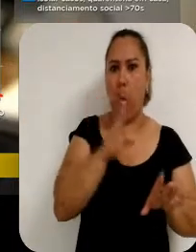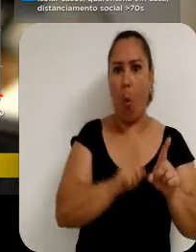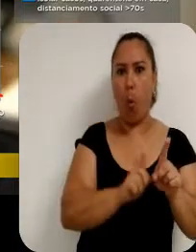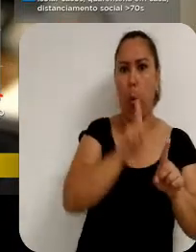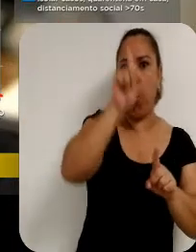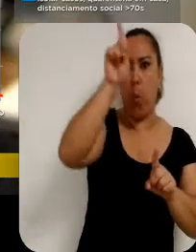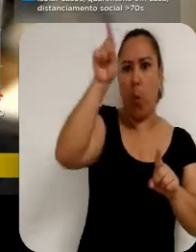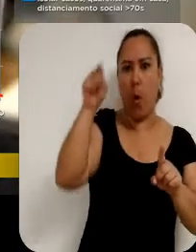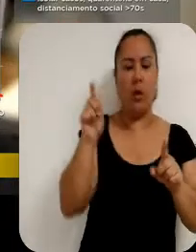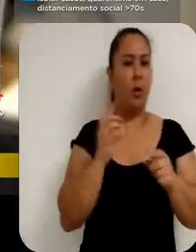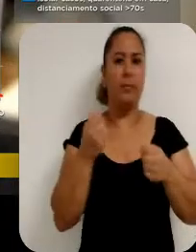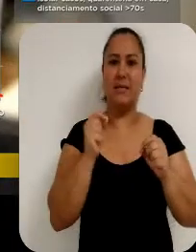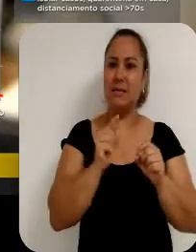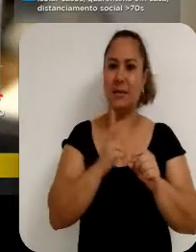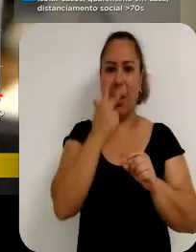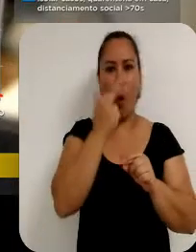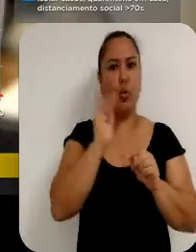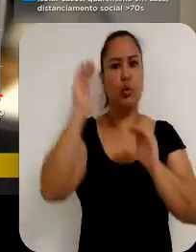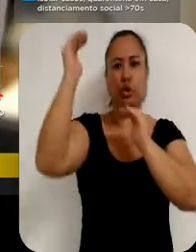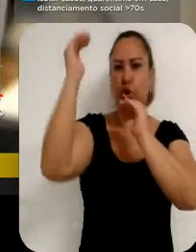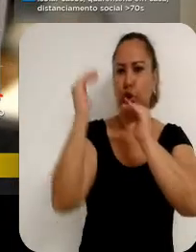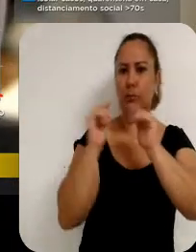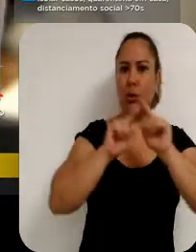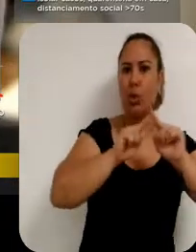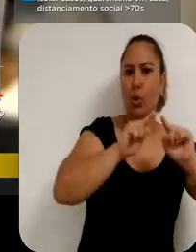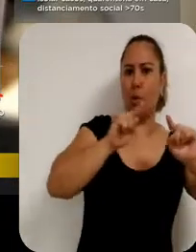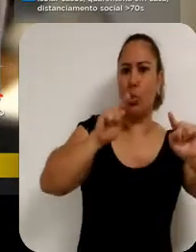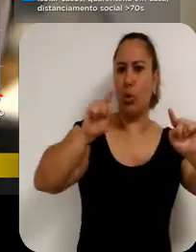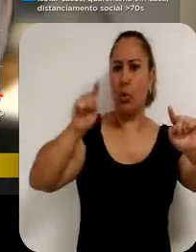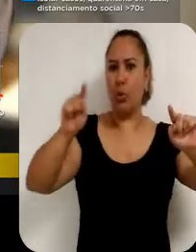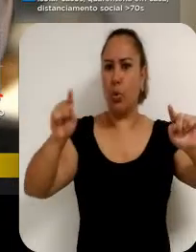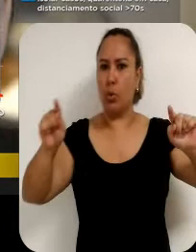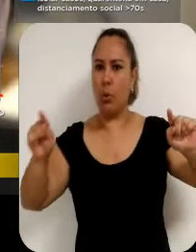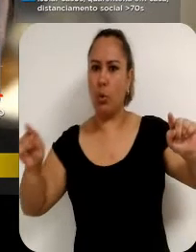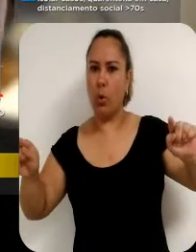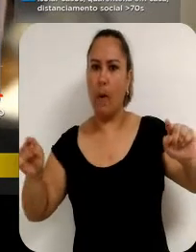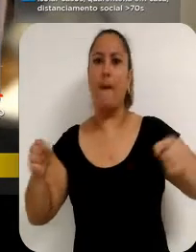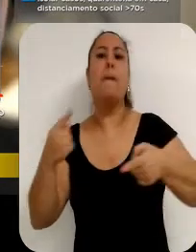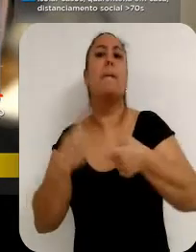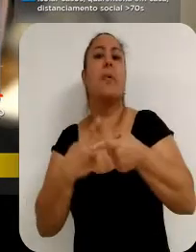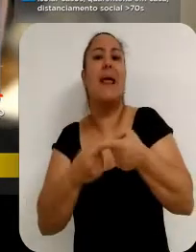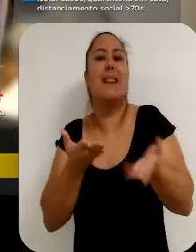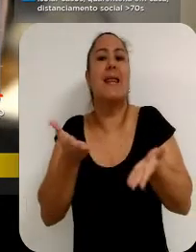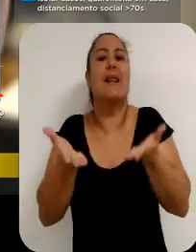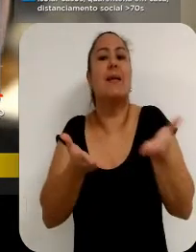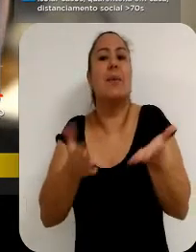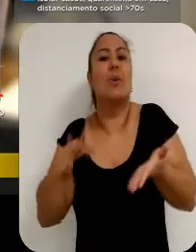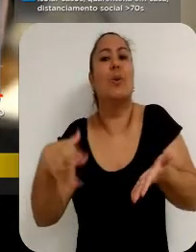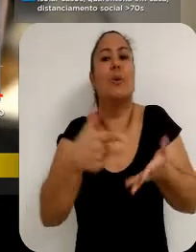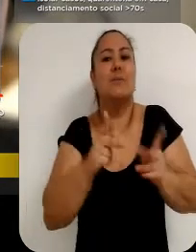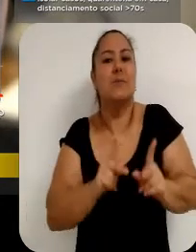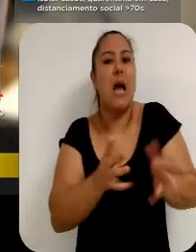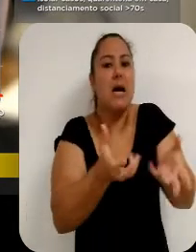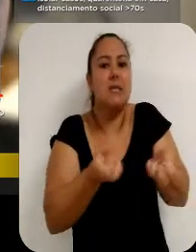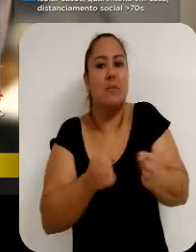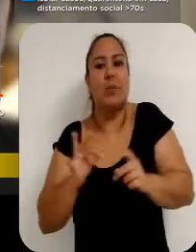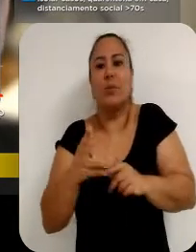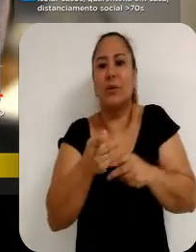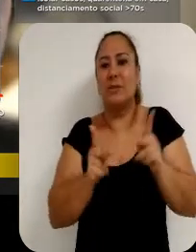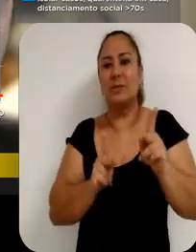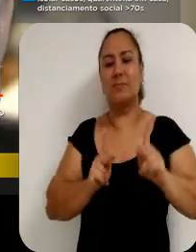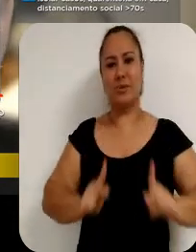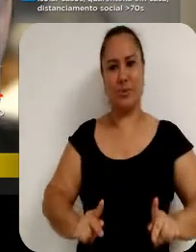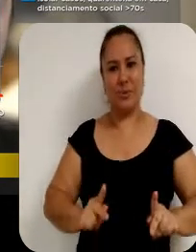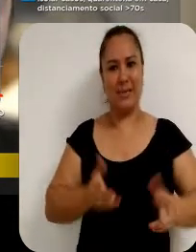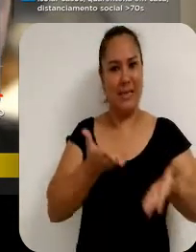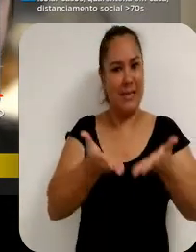de atender todas as pessoas, dar conta de tratar e receber todo mundo? Isso daqui é uma simulação de o quanto a gente